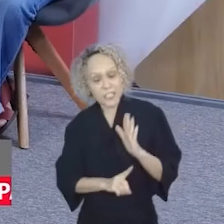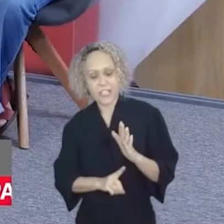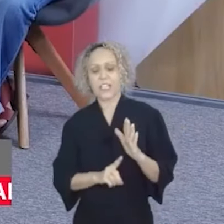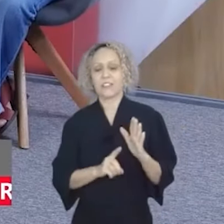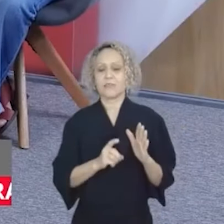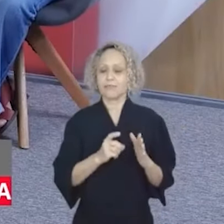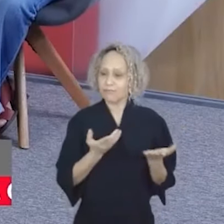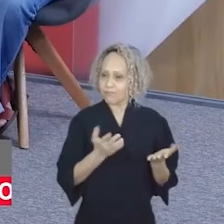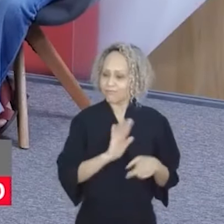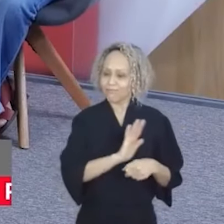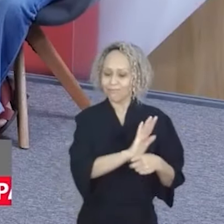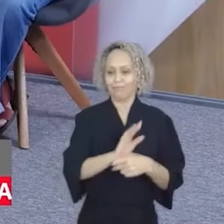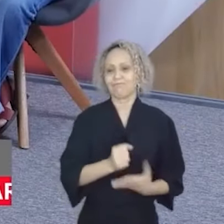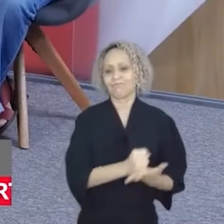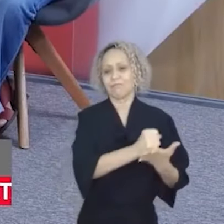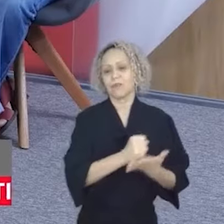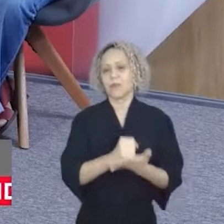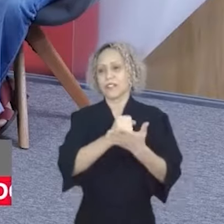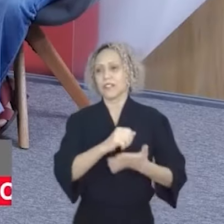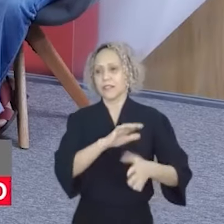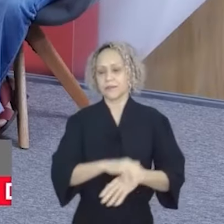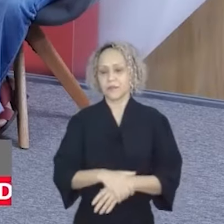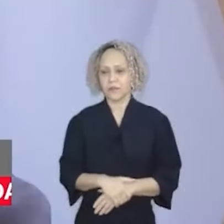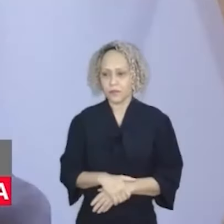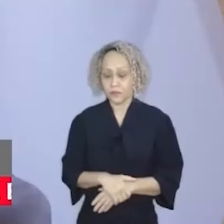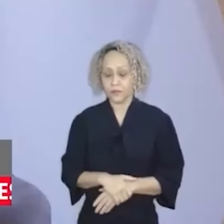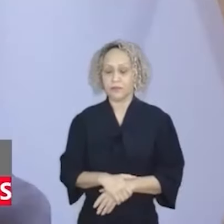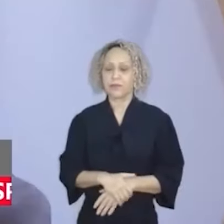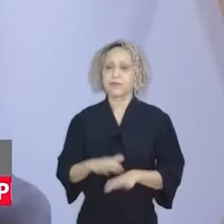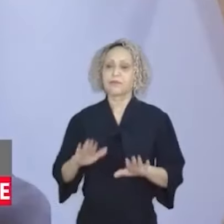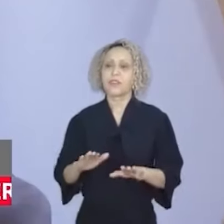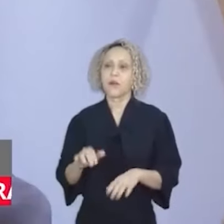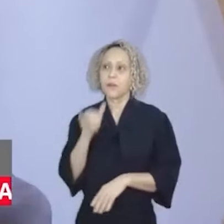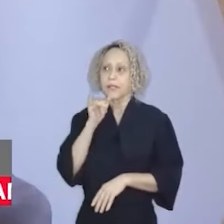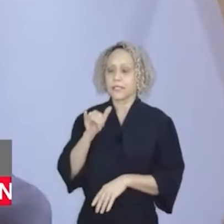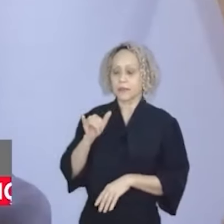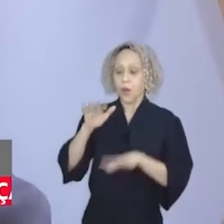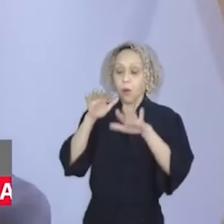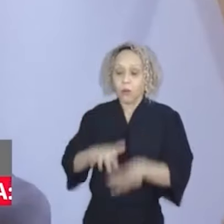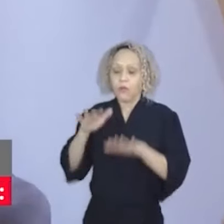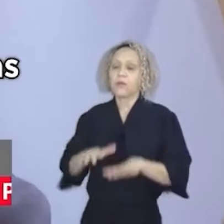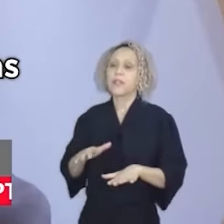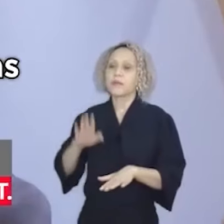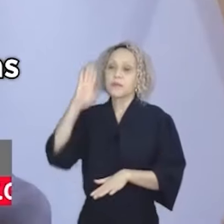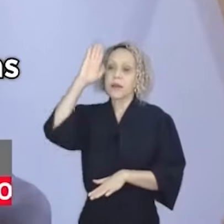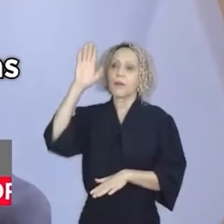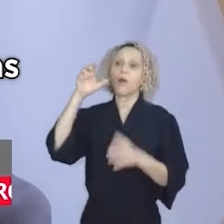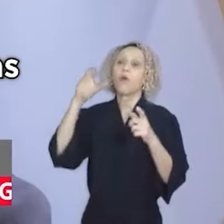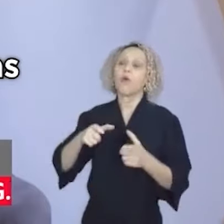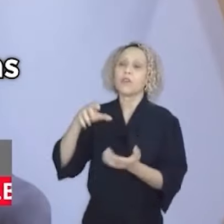diversos estados, lógico, tem como foco central São Paulo e a Bahia, que as